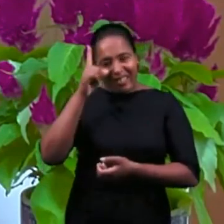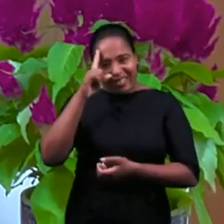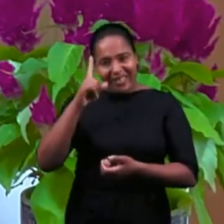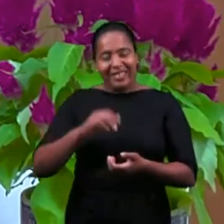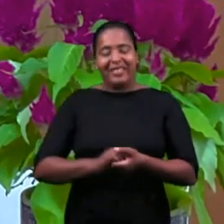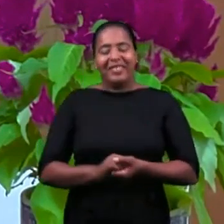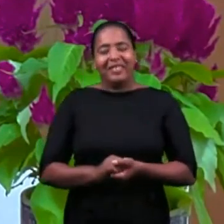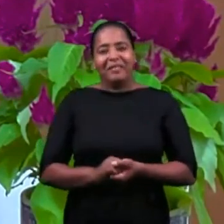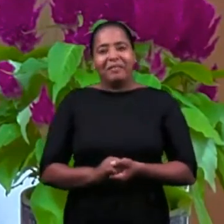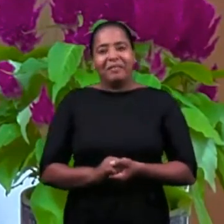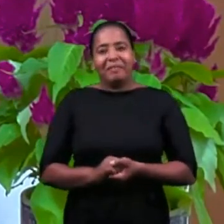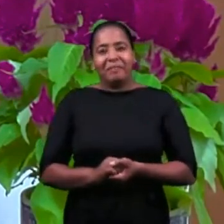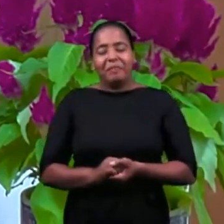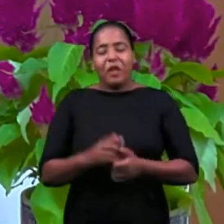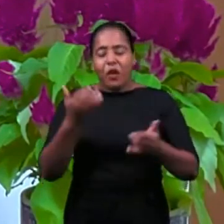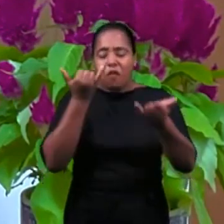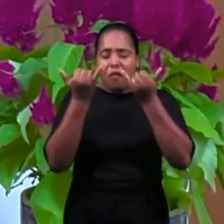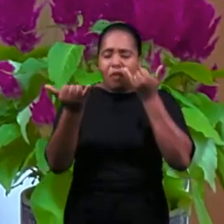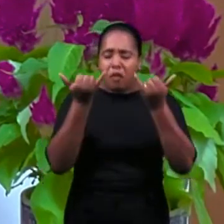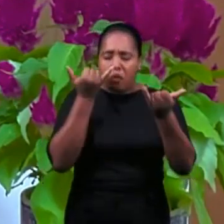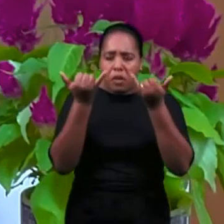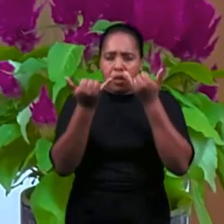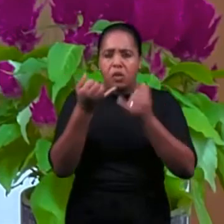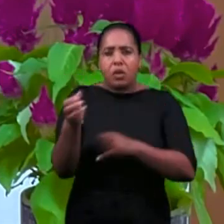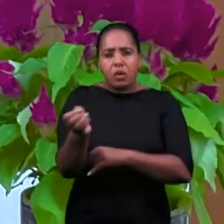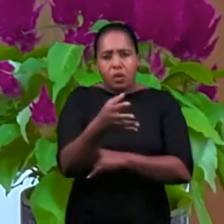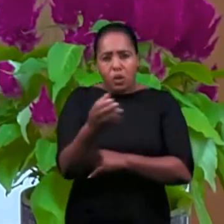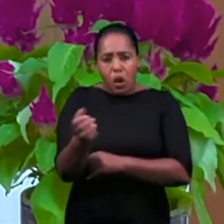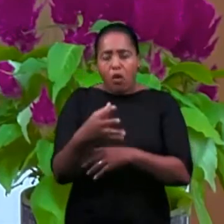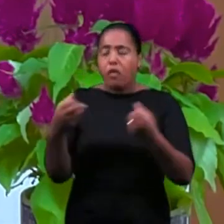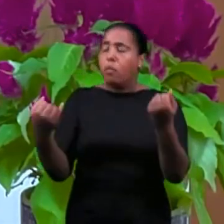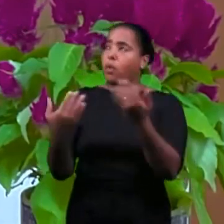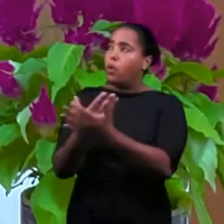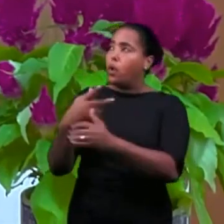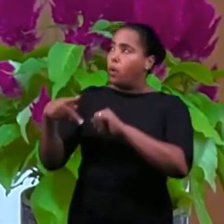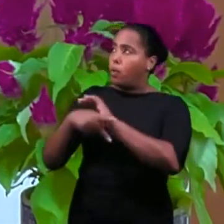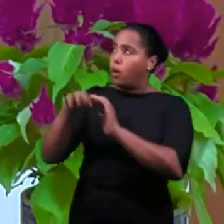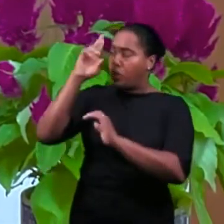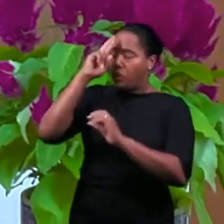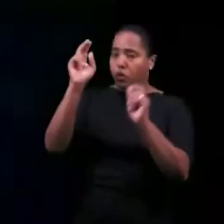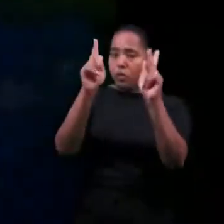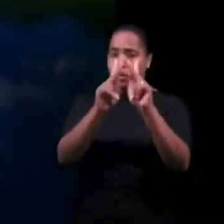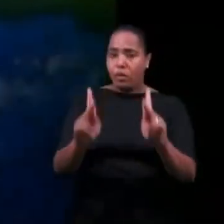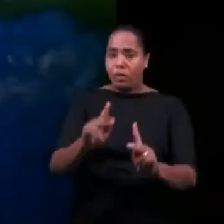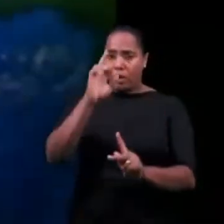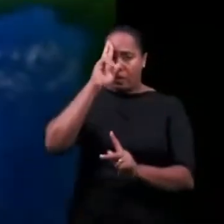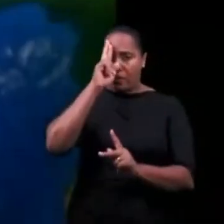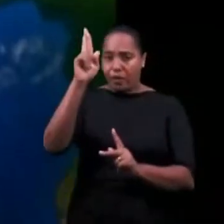queremos trazer mais informações para a glória do Senhor Jesus. A paz do Senhor.